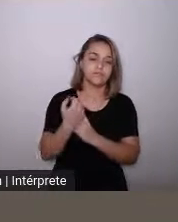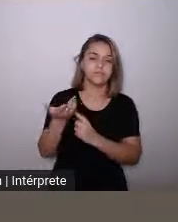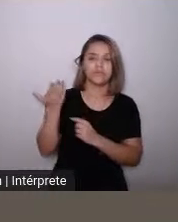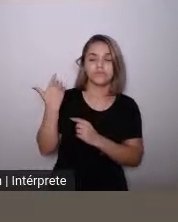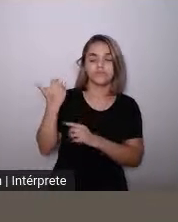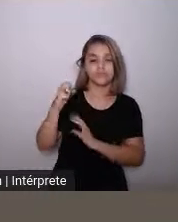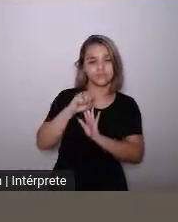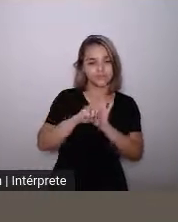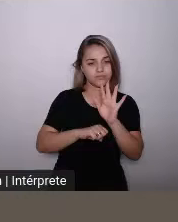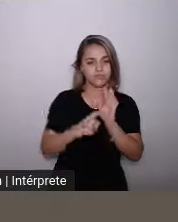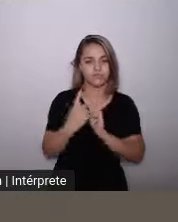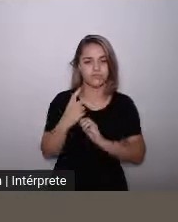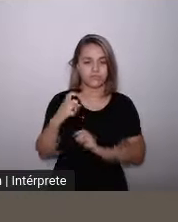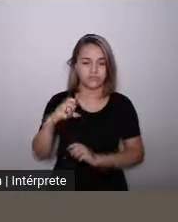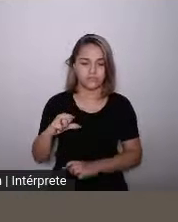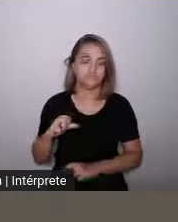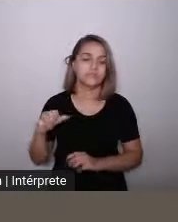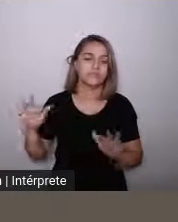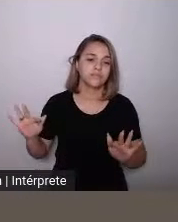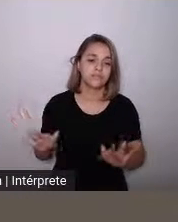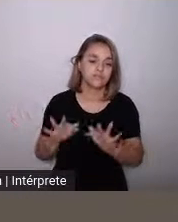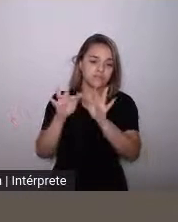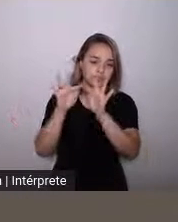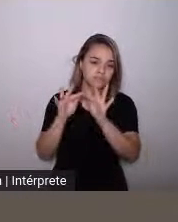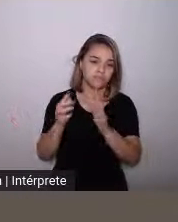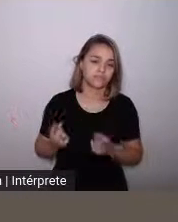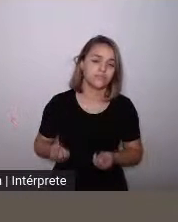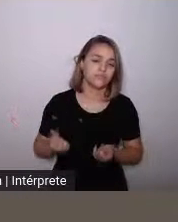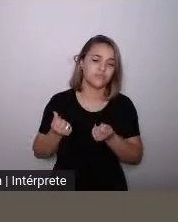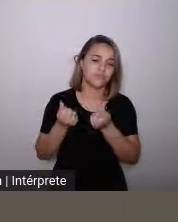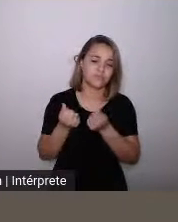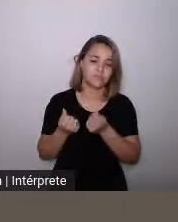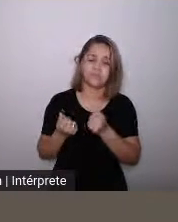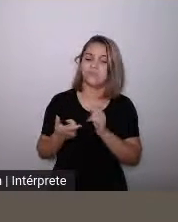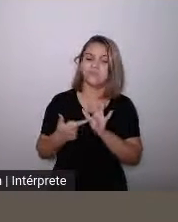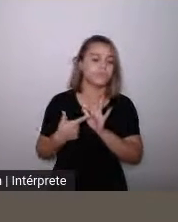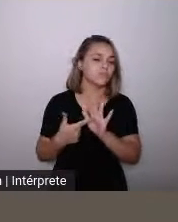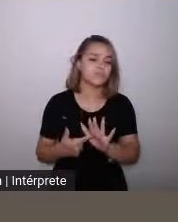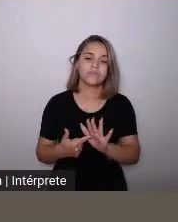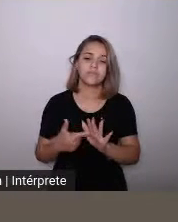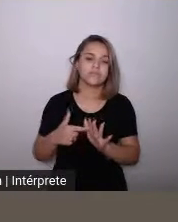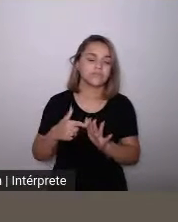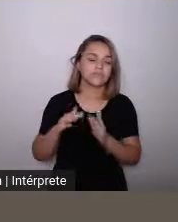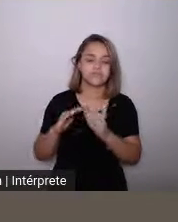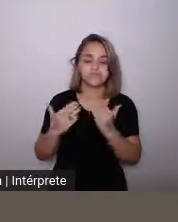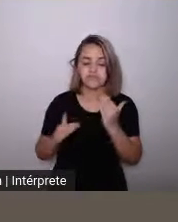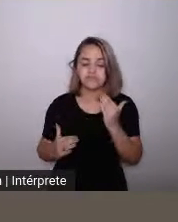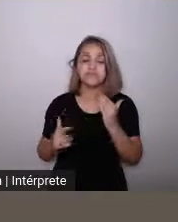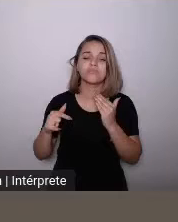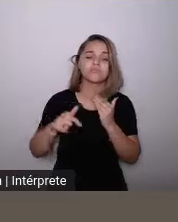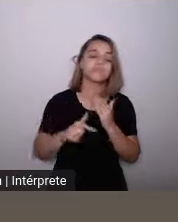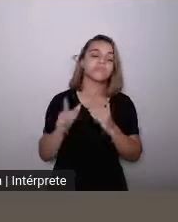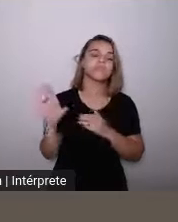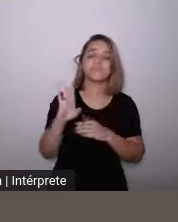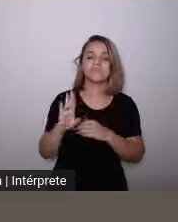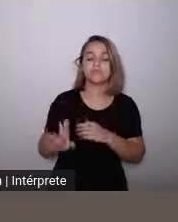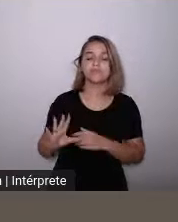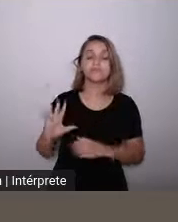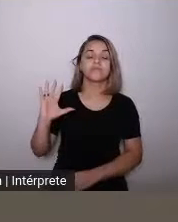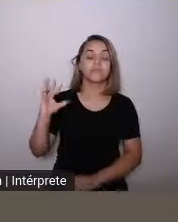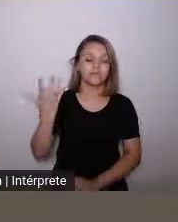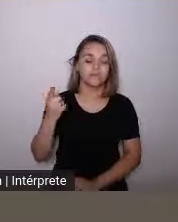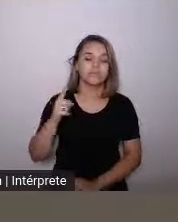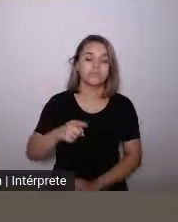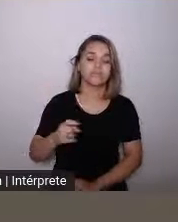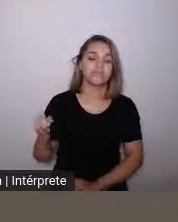fatores socioeconômicos não apresentavam um quadro de decadência, o mesmo aconteceu no Brasil. Sendo importante, na situação brasileira,